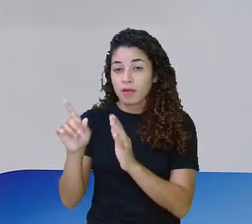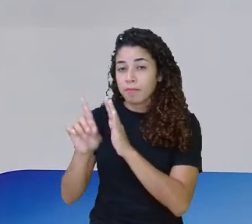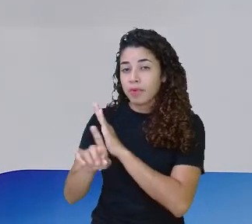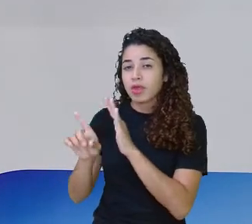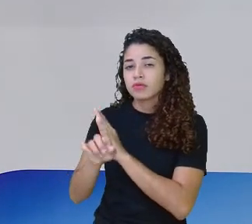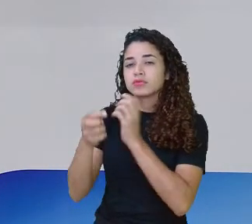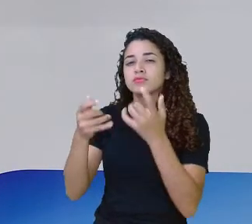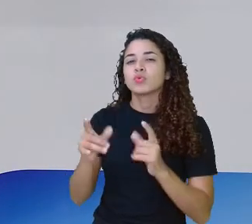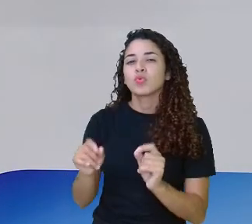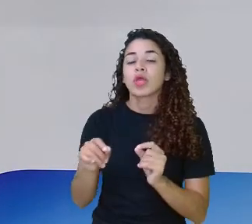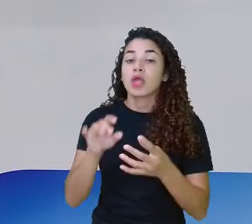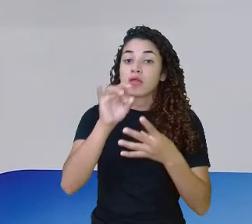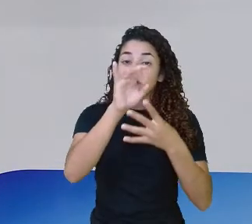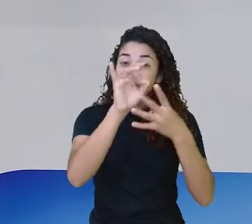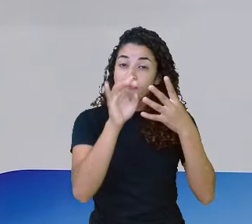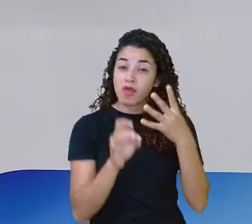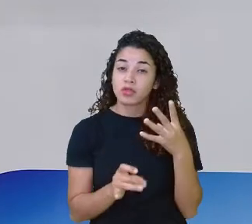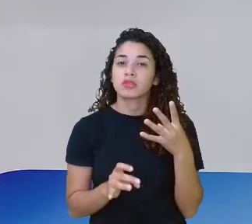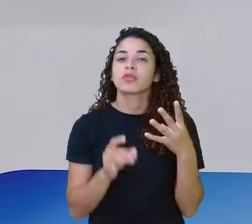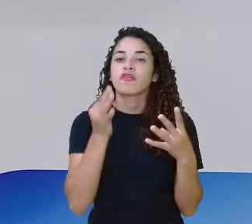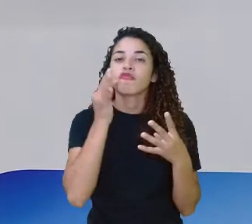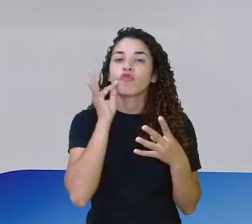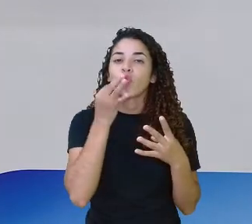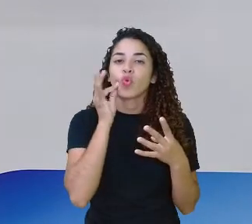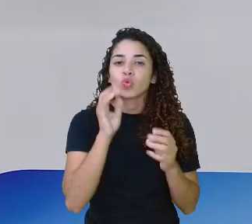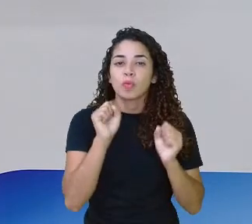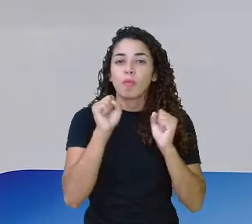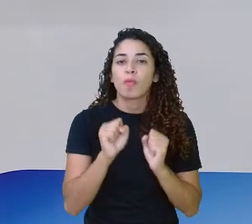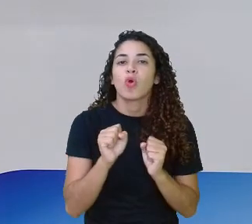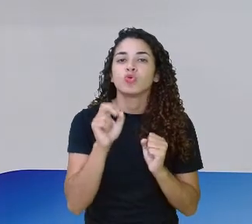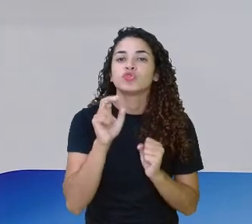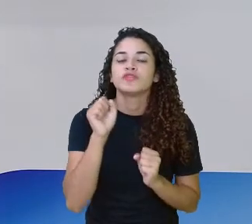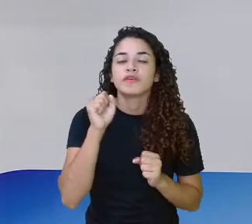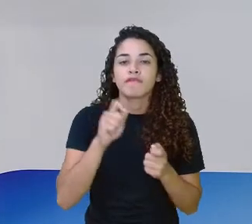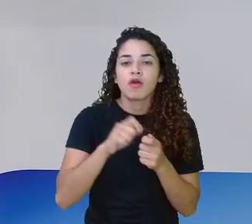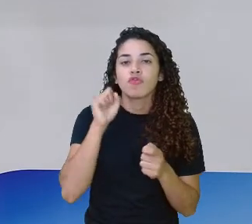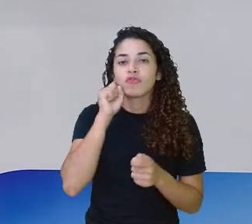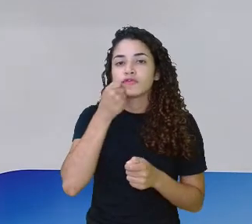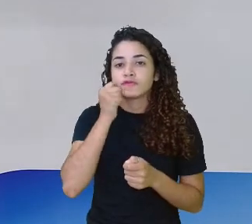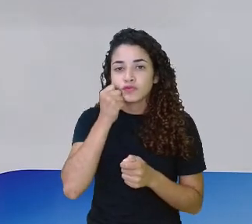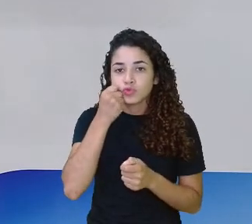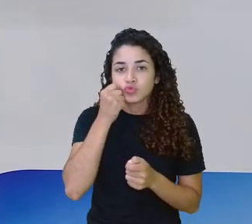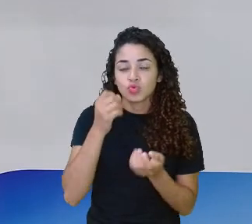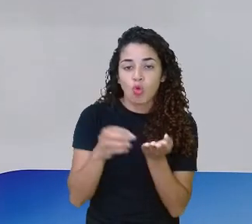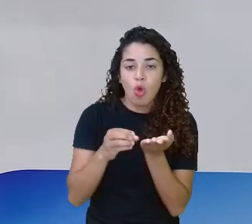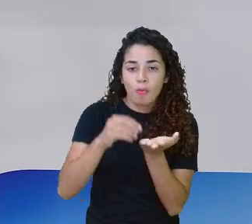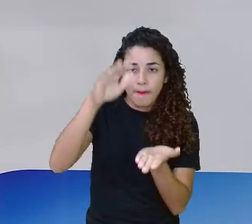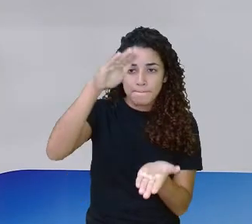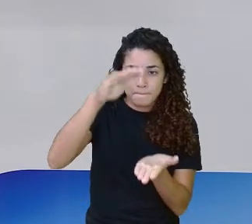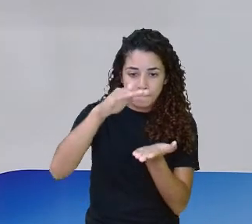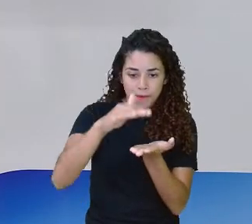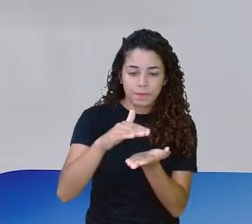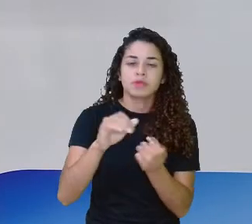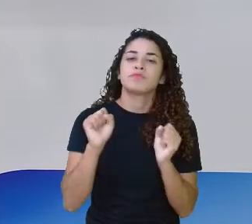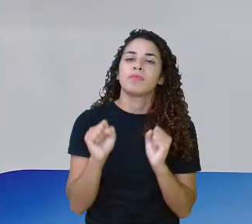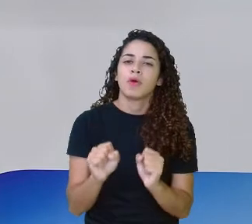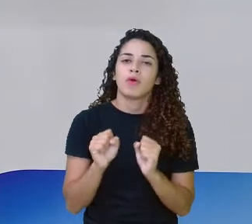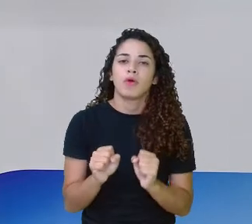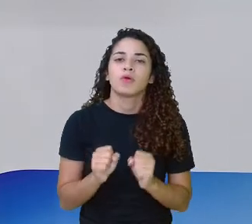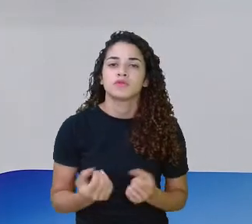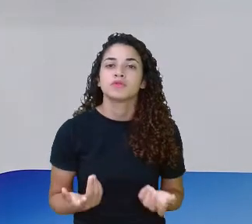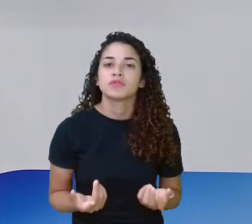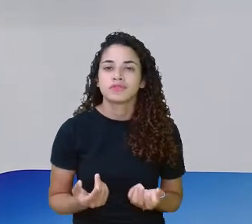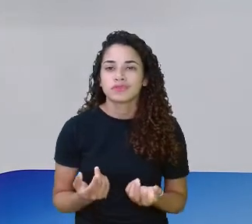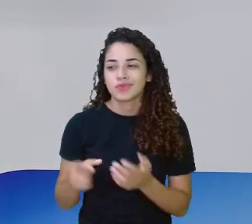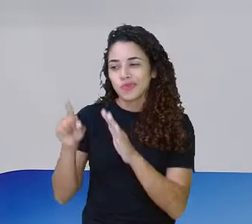cada fruta pode ser feito o suco em 3 tamanhos. Ele não me disse isso, está dito